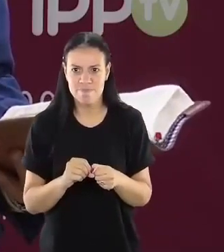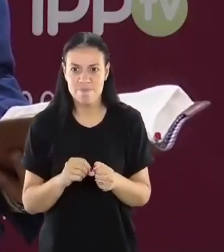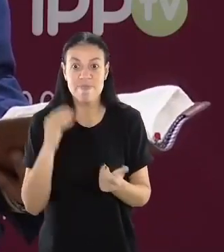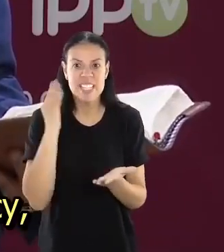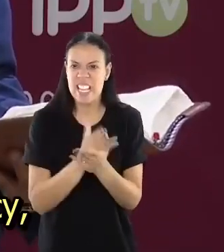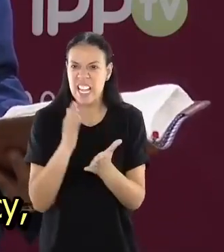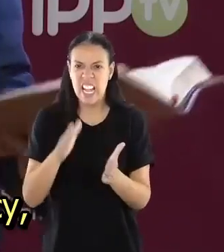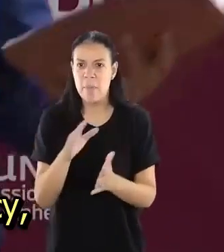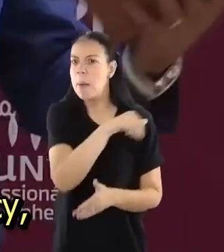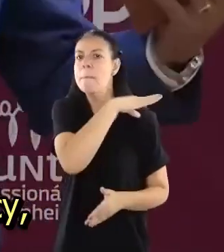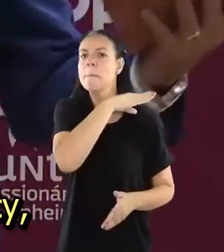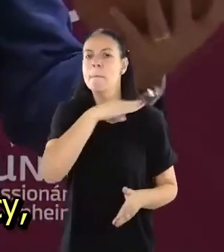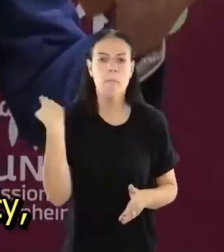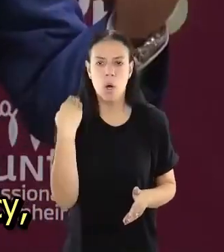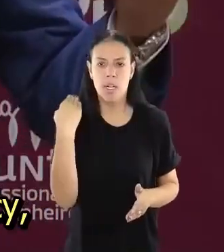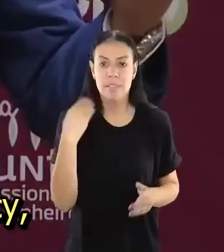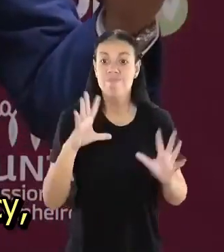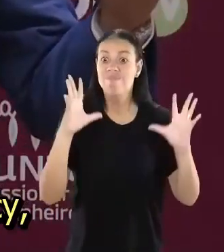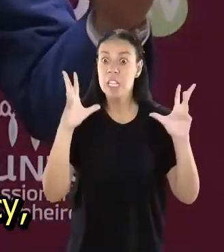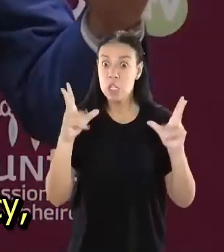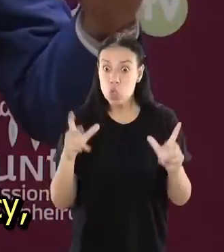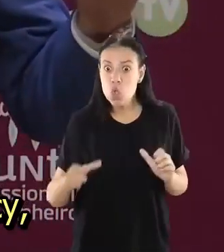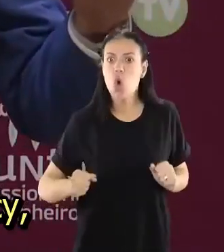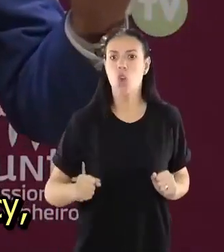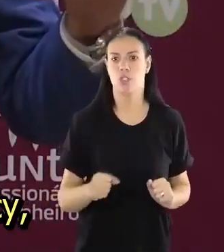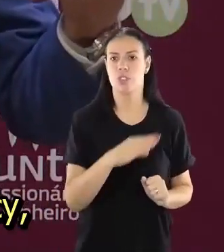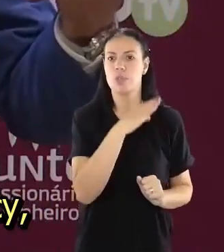morreu. E morrerão todos aqueles que